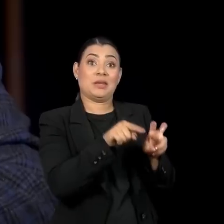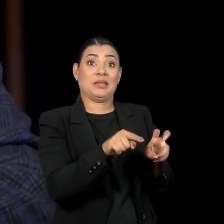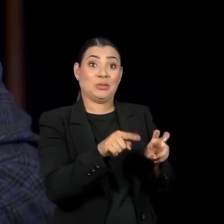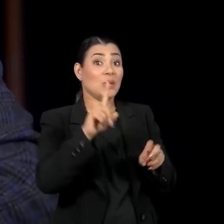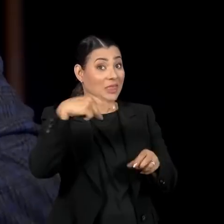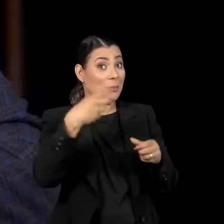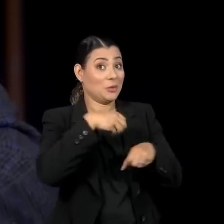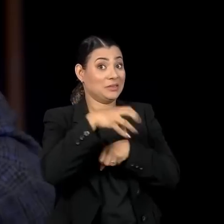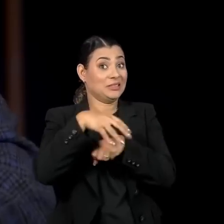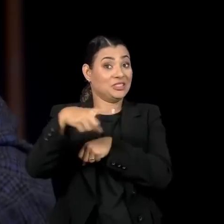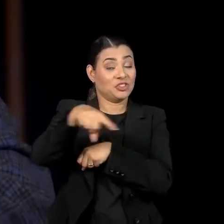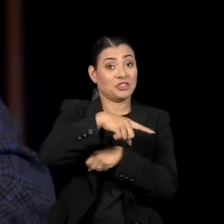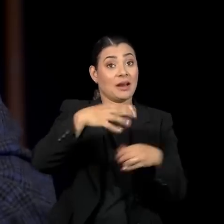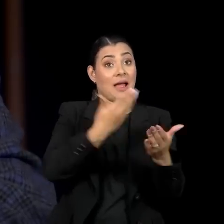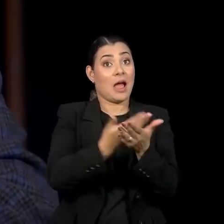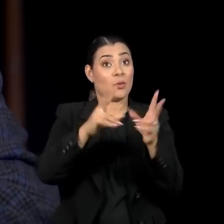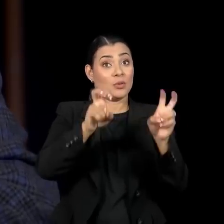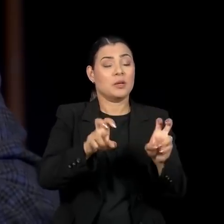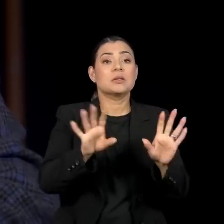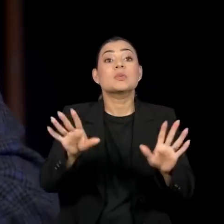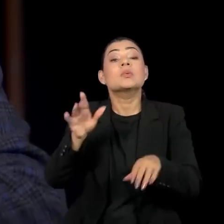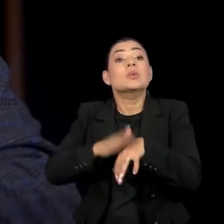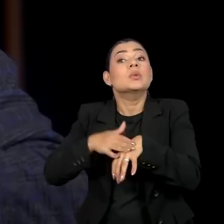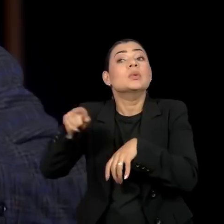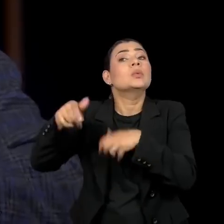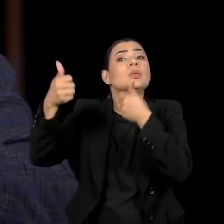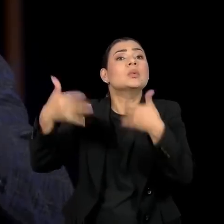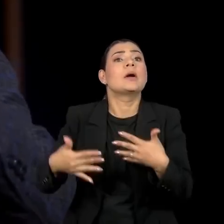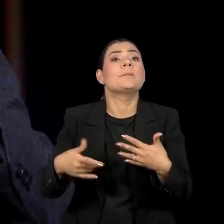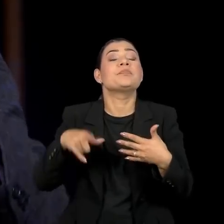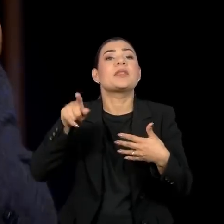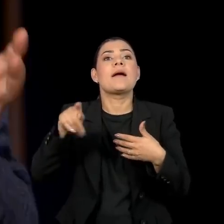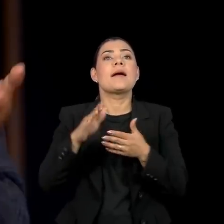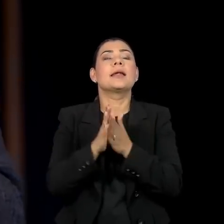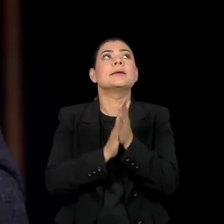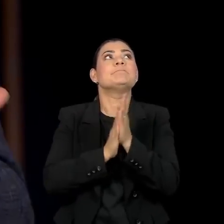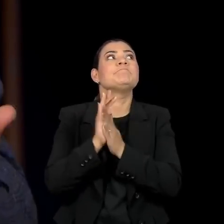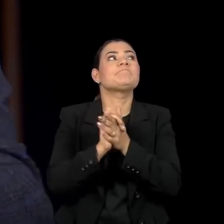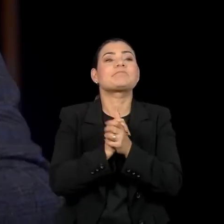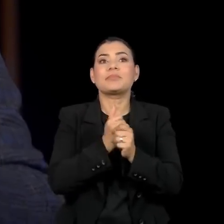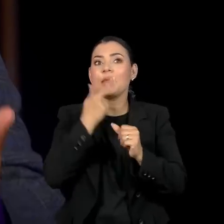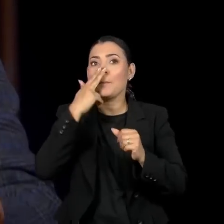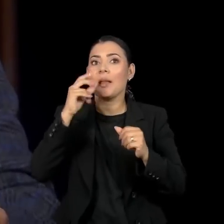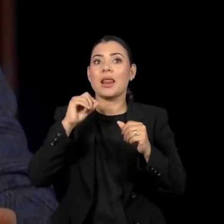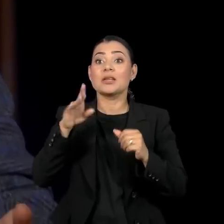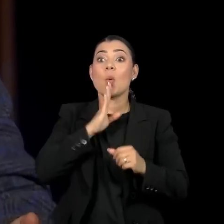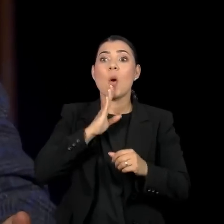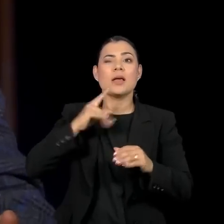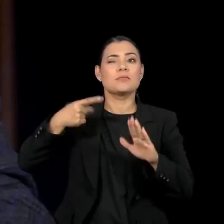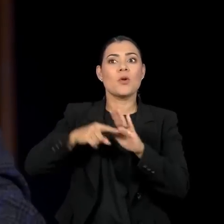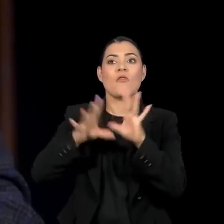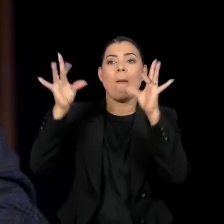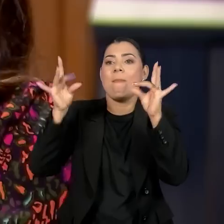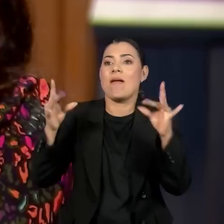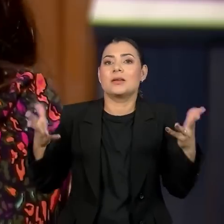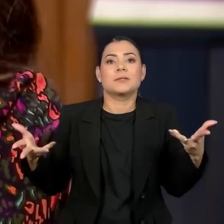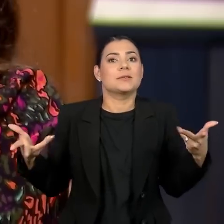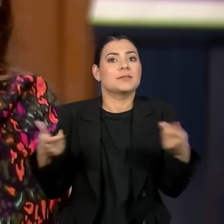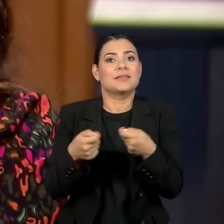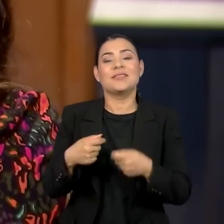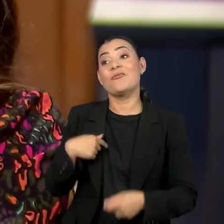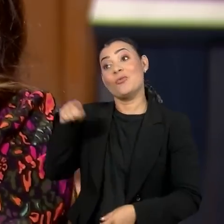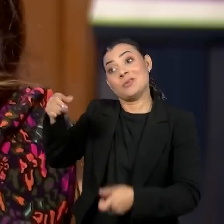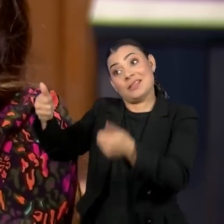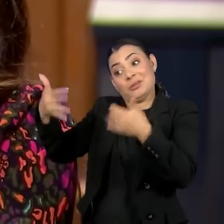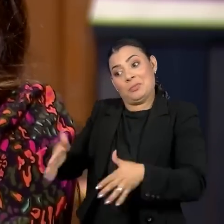Daqui a pouco vai ter aula aqui. Ela é uma espécie, assim, de Rá-Tim-Bum da parada toda, não é? É você que